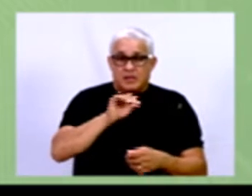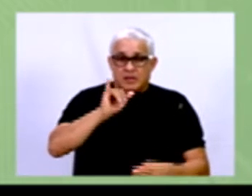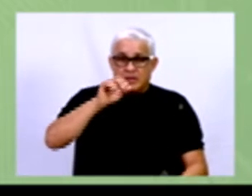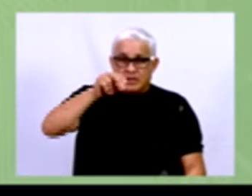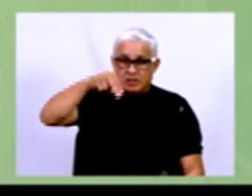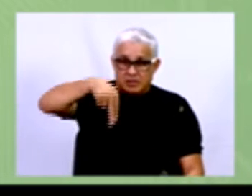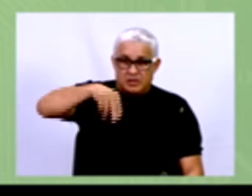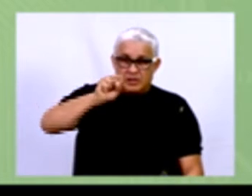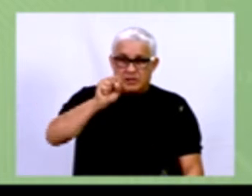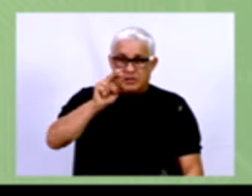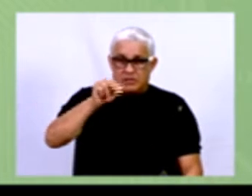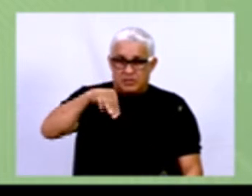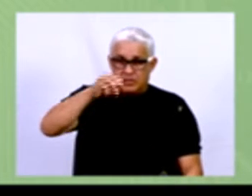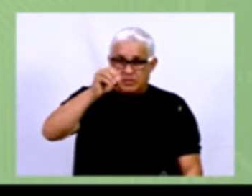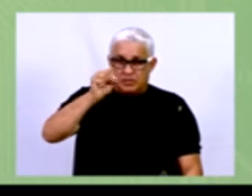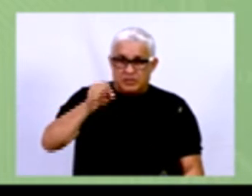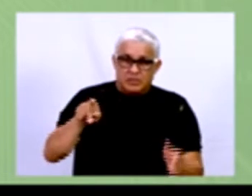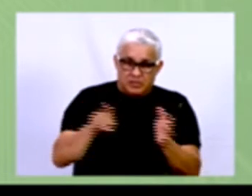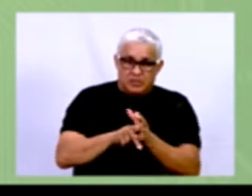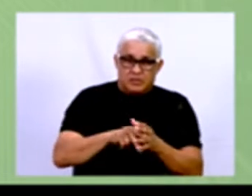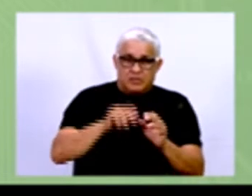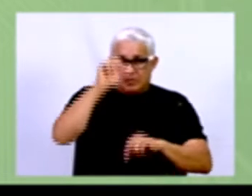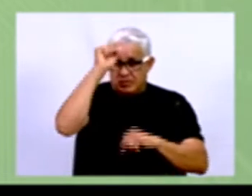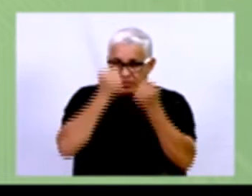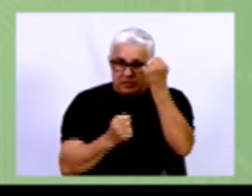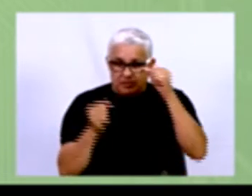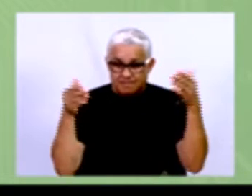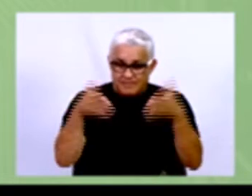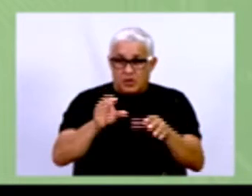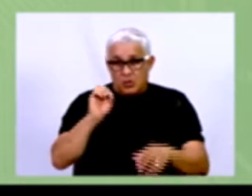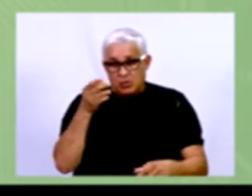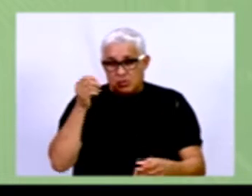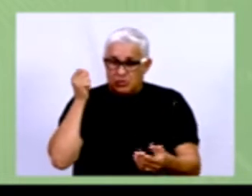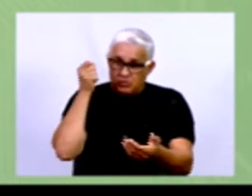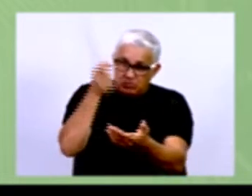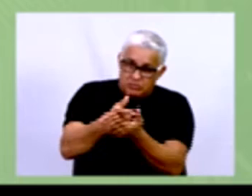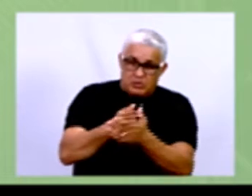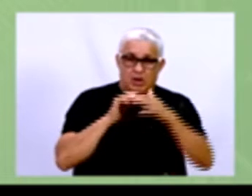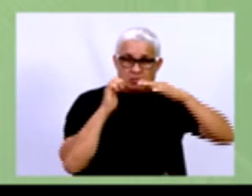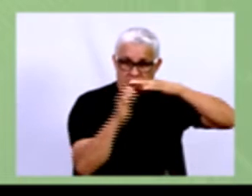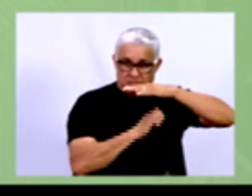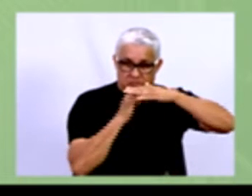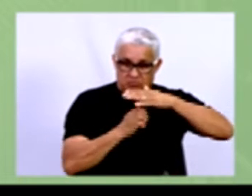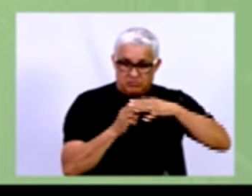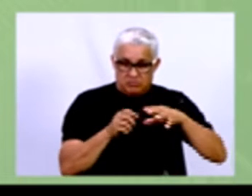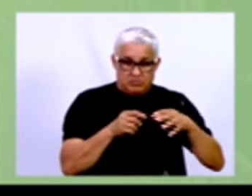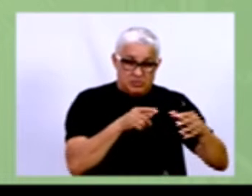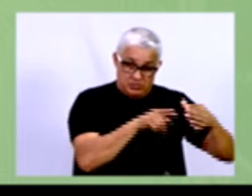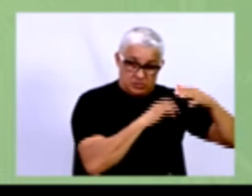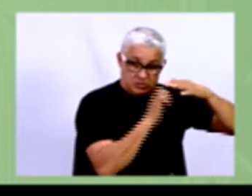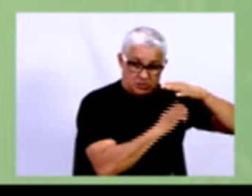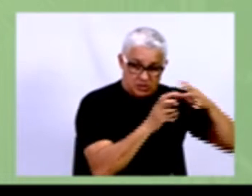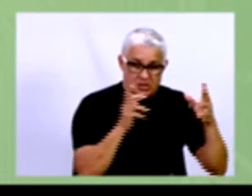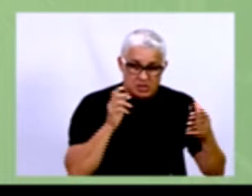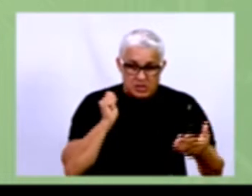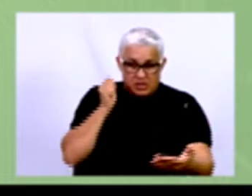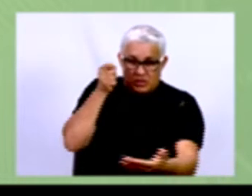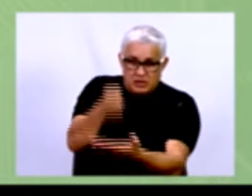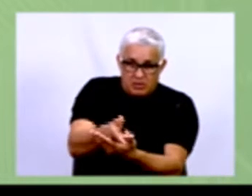para a produção. Eles são direcionados ou comprados pelas empresas. São elas que dão o